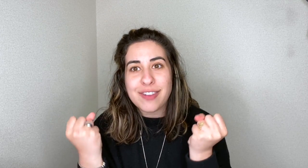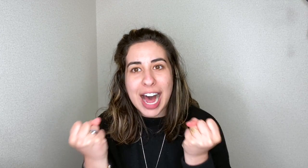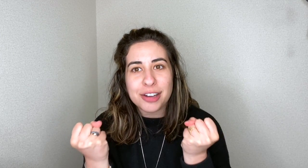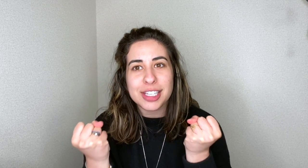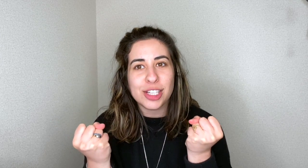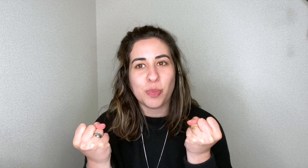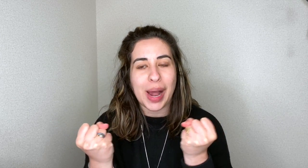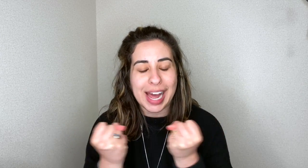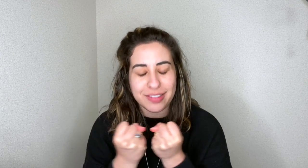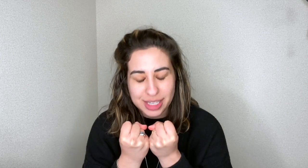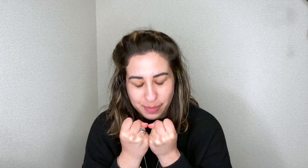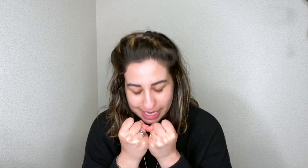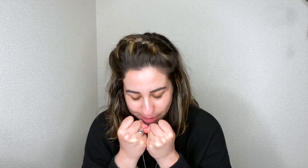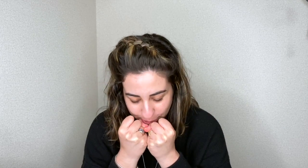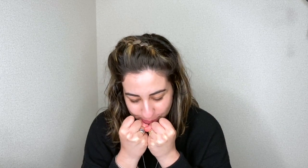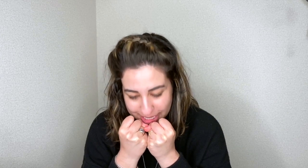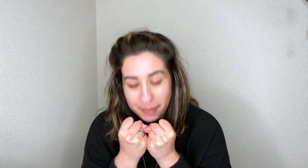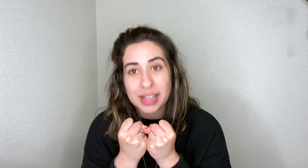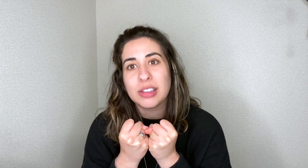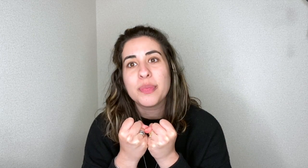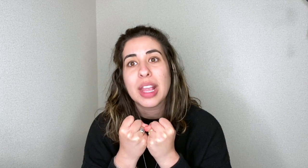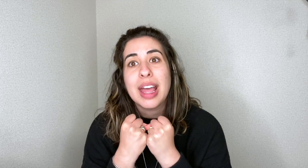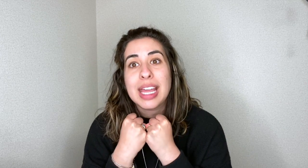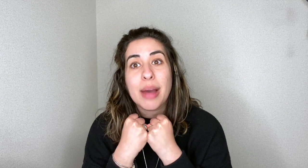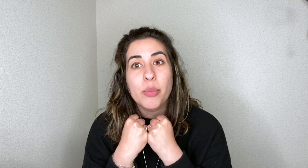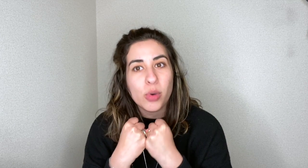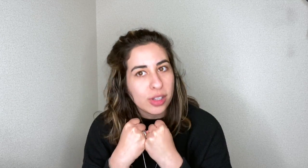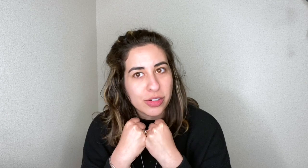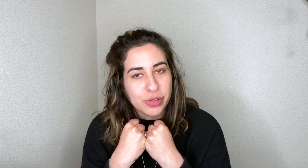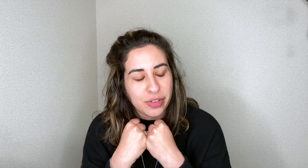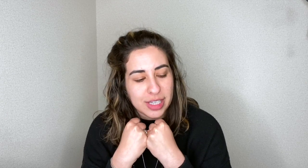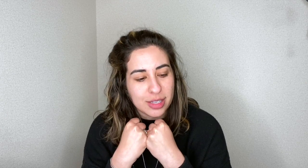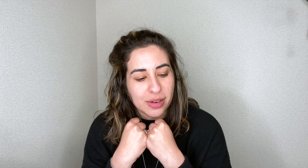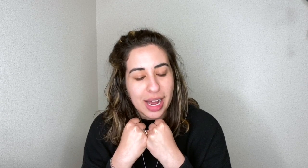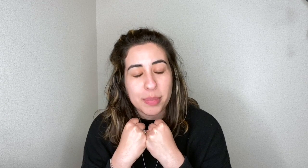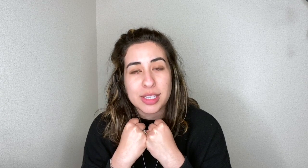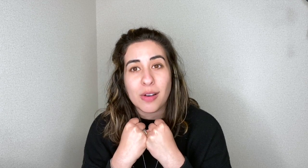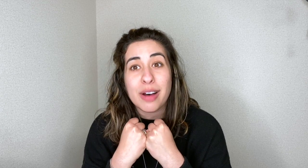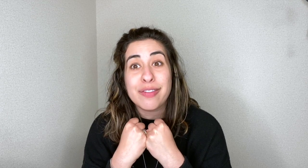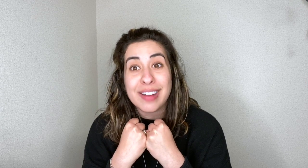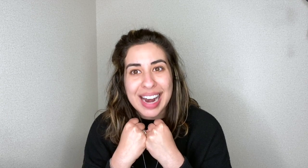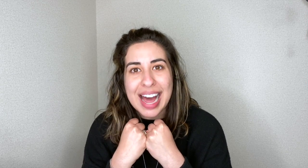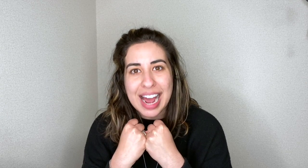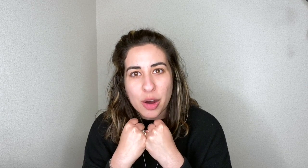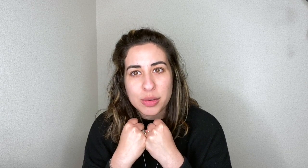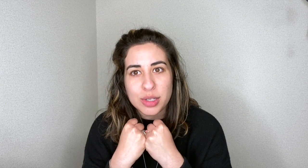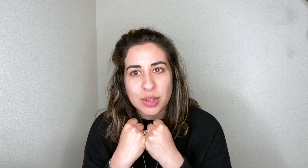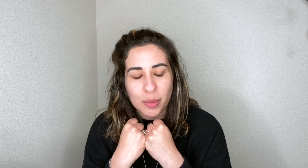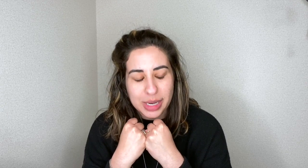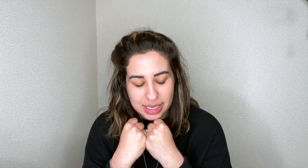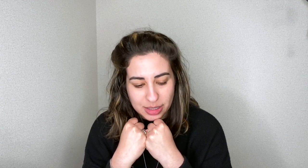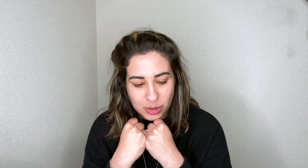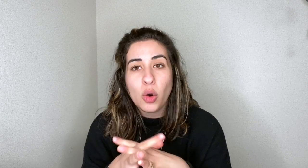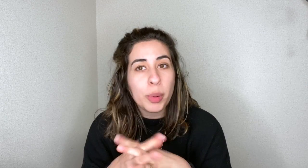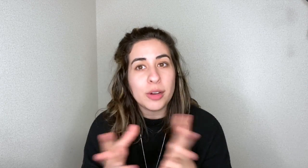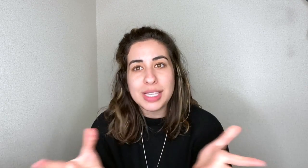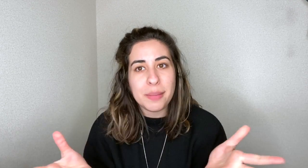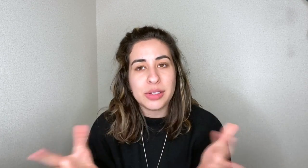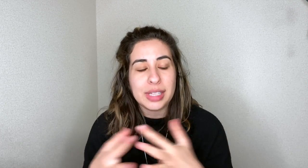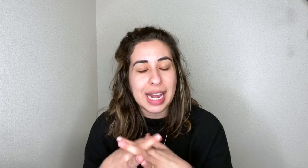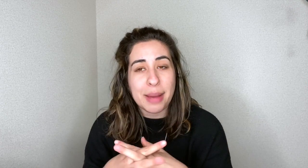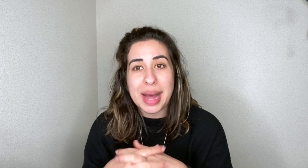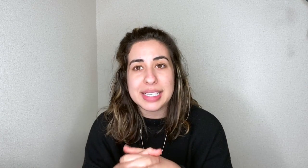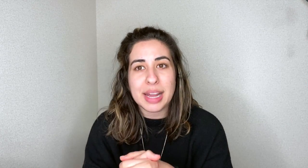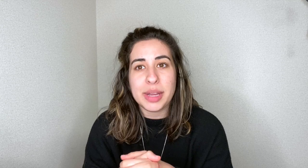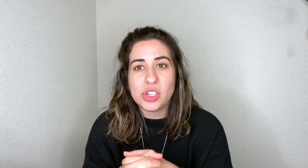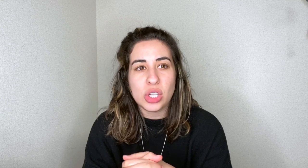minha falta de palavras para esse pronunciamento, que é muito difícil a pessoa falar algo sobre isso. O